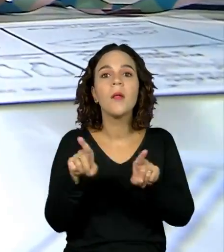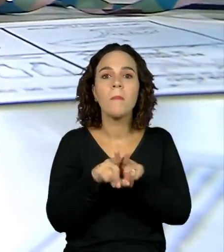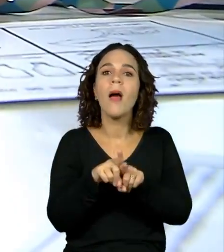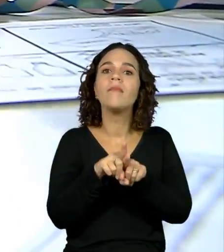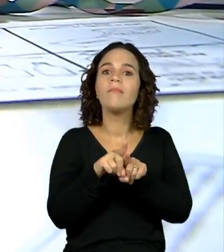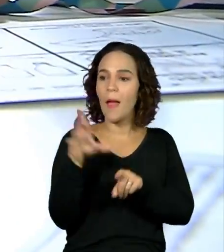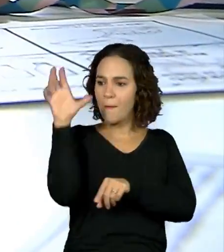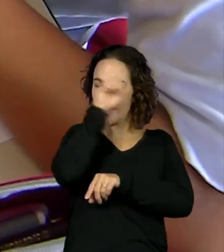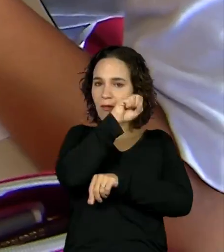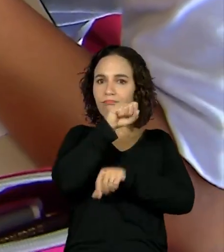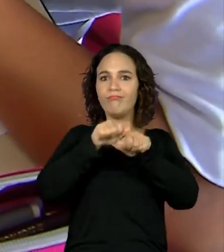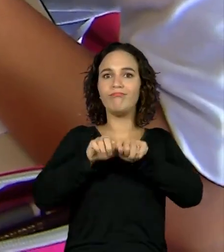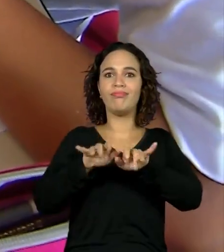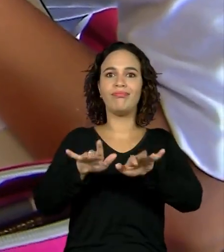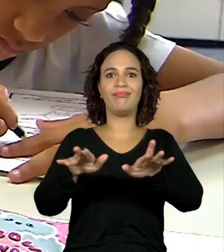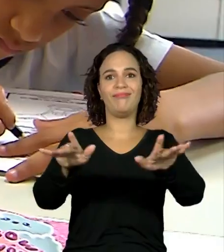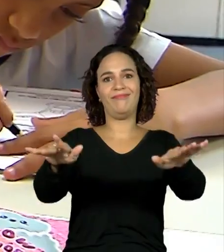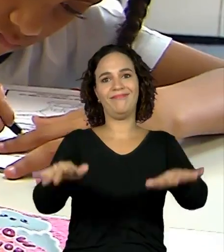o que aprendem.